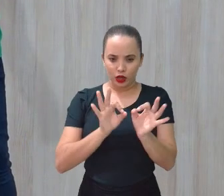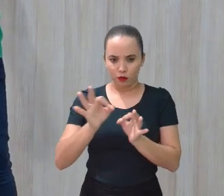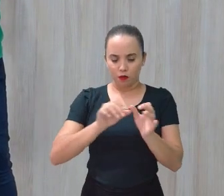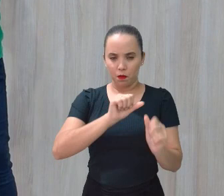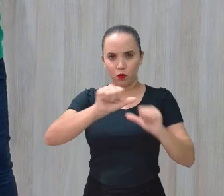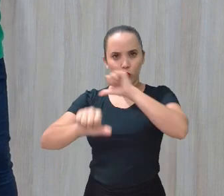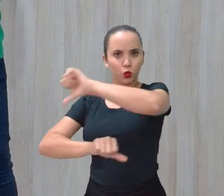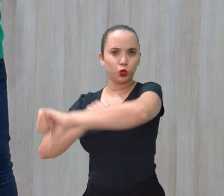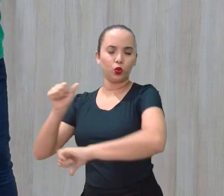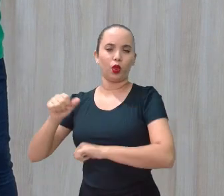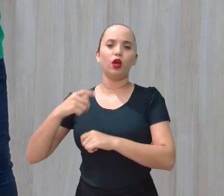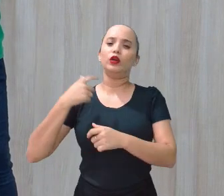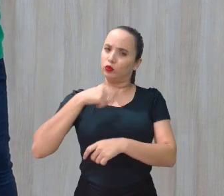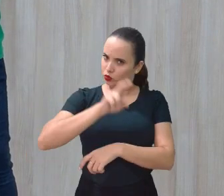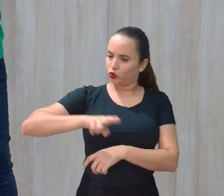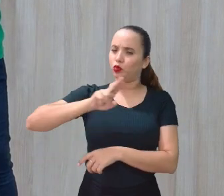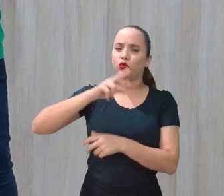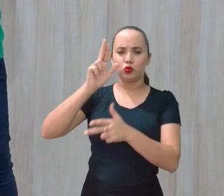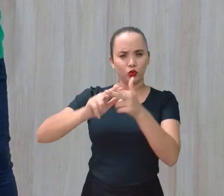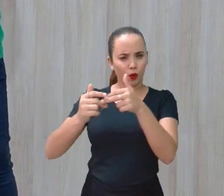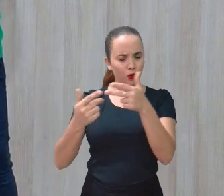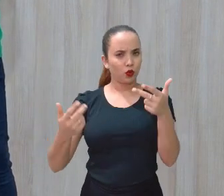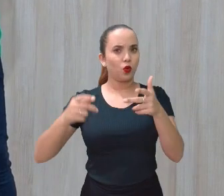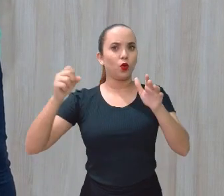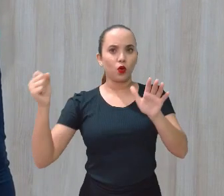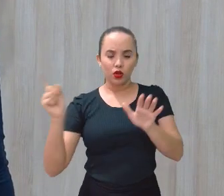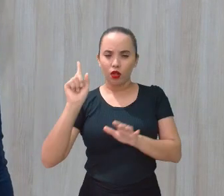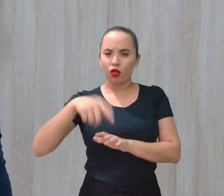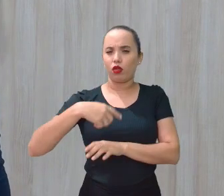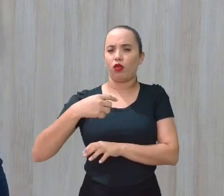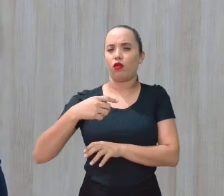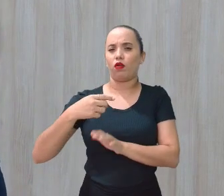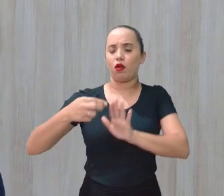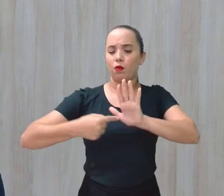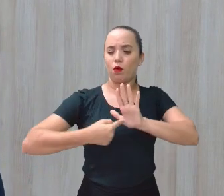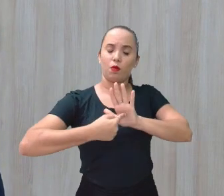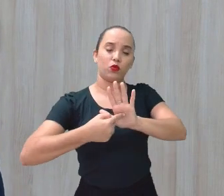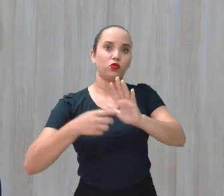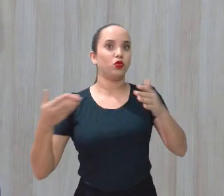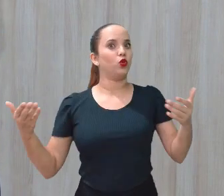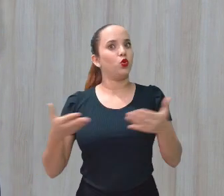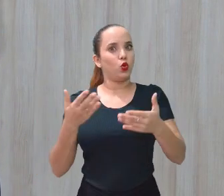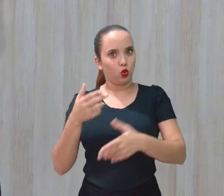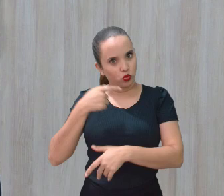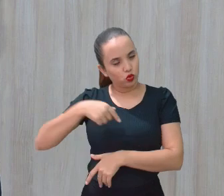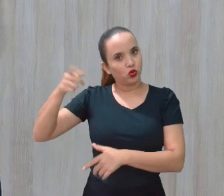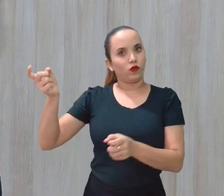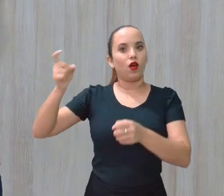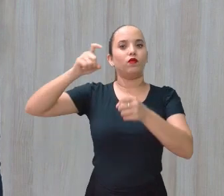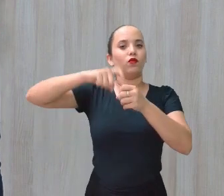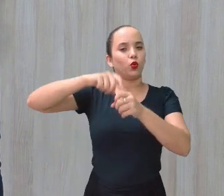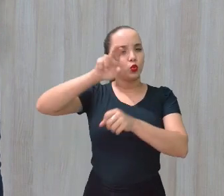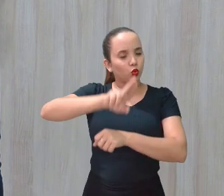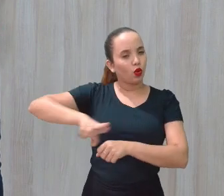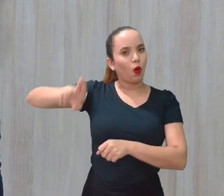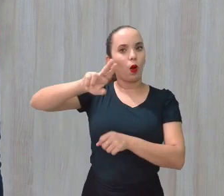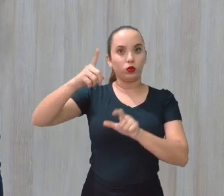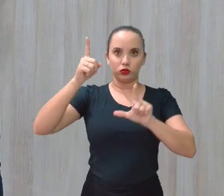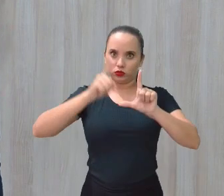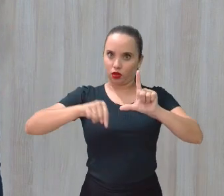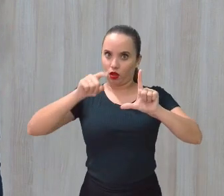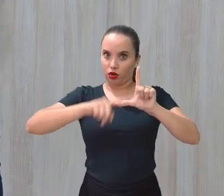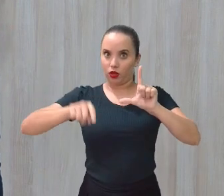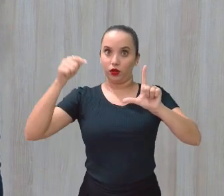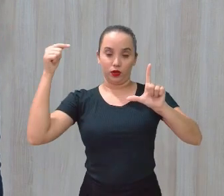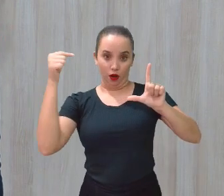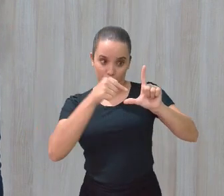usou elementos bem simbólicos e hoje a gente vai voltar para a questão das letras, né? Lembrando que a letra na matemática,